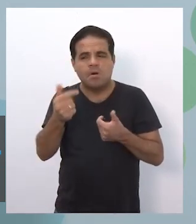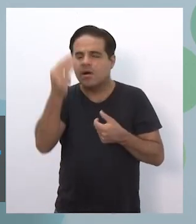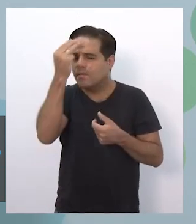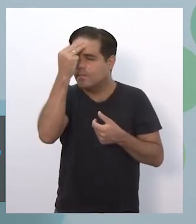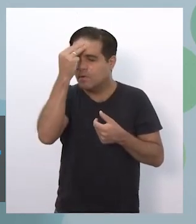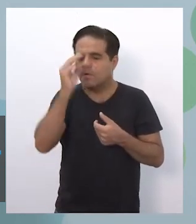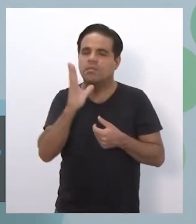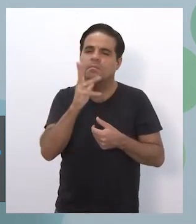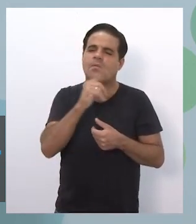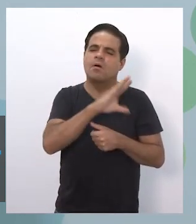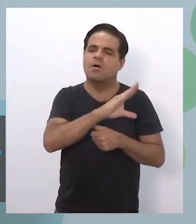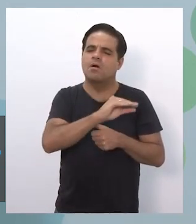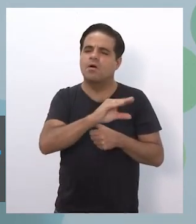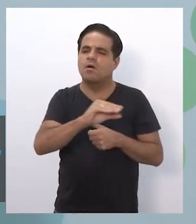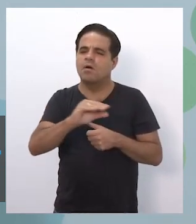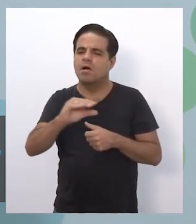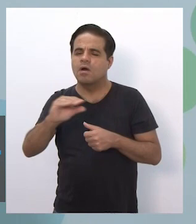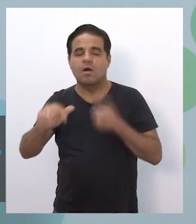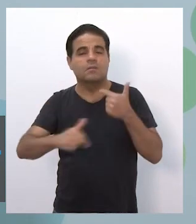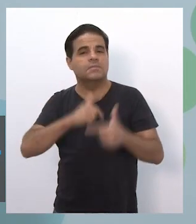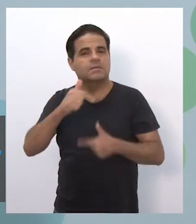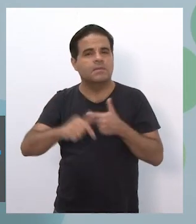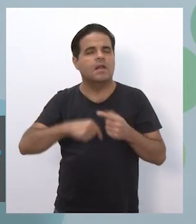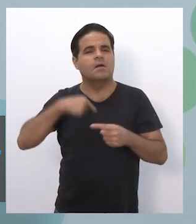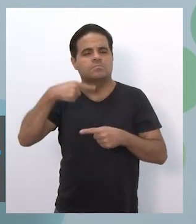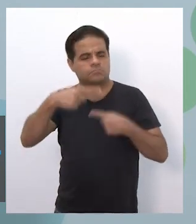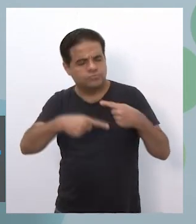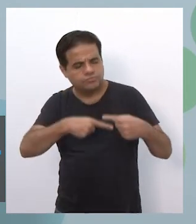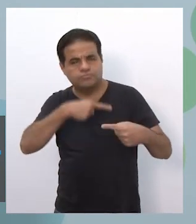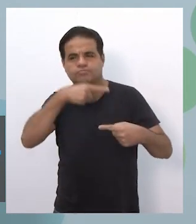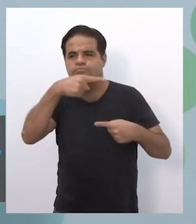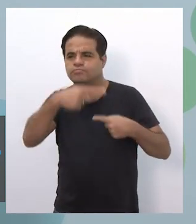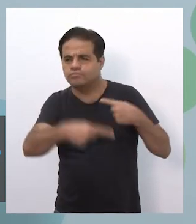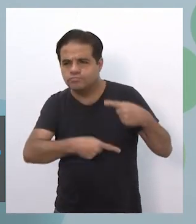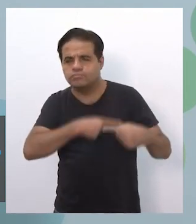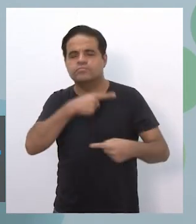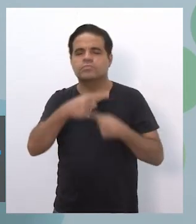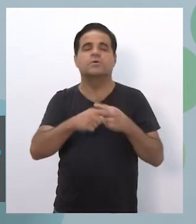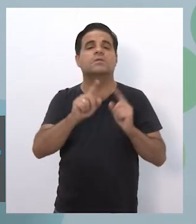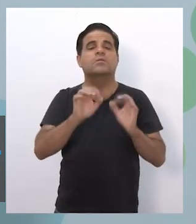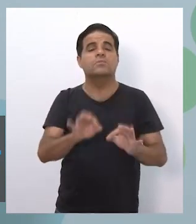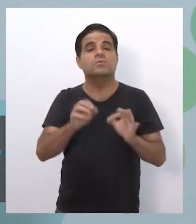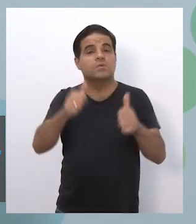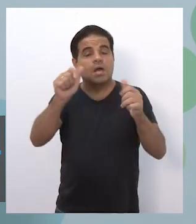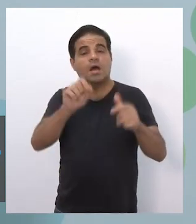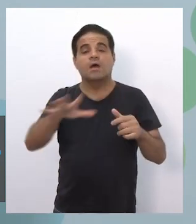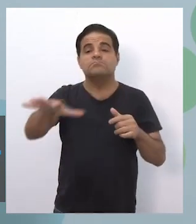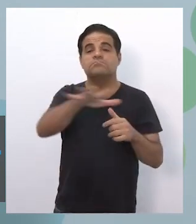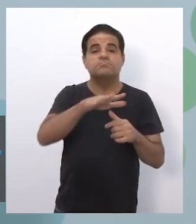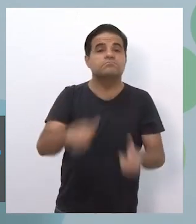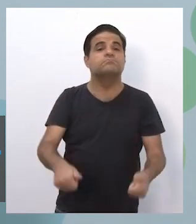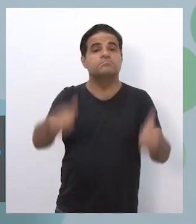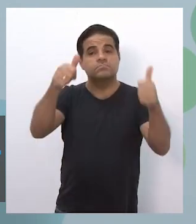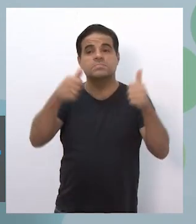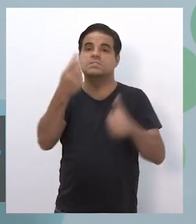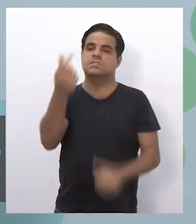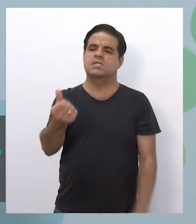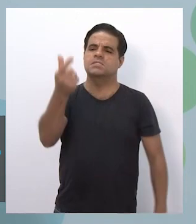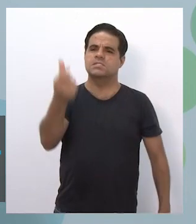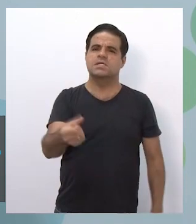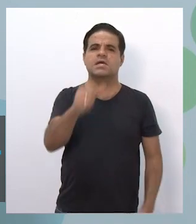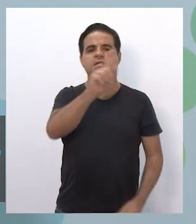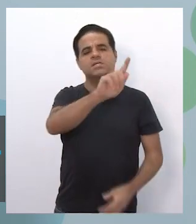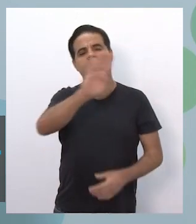ela demora muito para poder trabalhar, tá? Então, o que seria ideal, assim, né? Um cenário ideal? 16 GB de